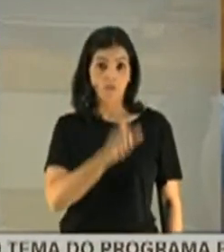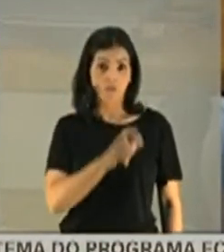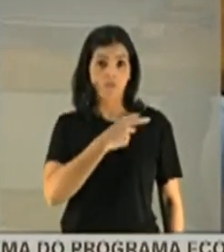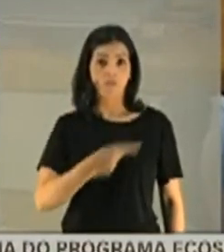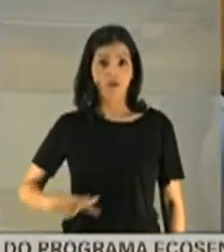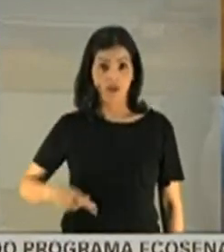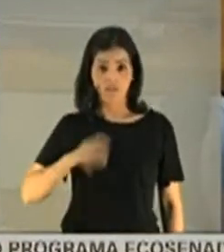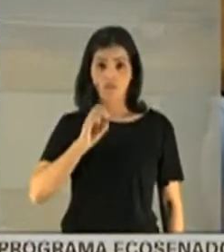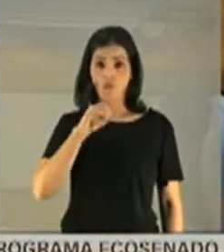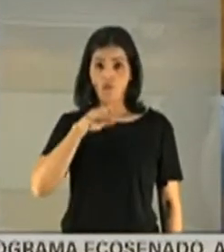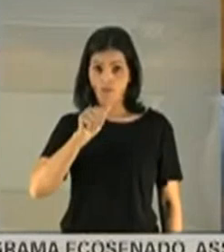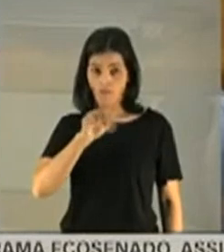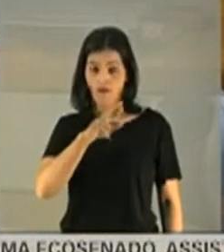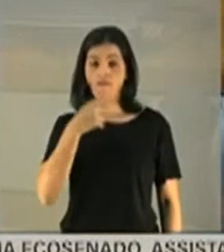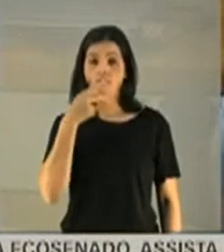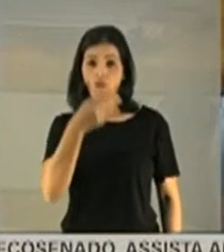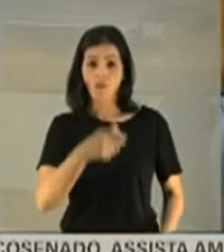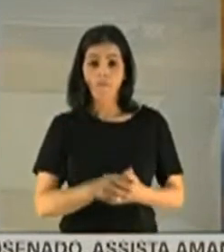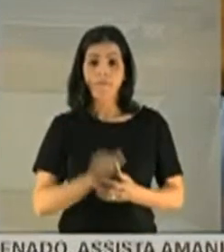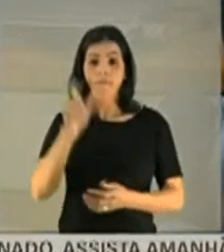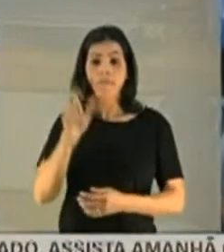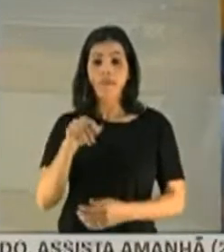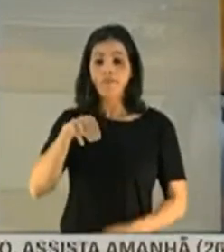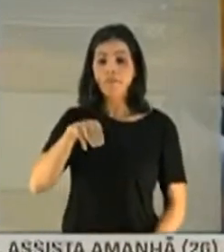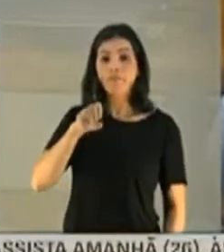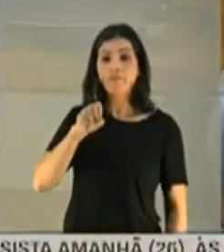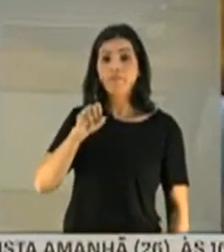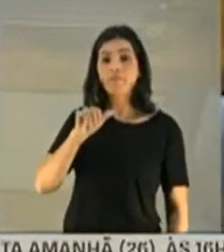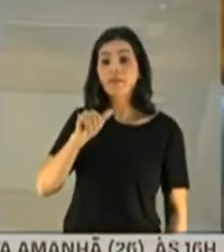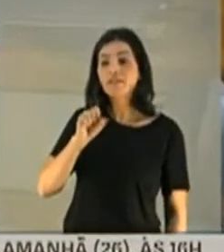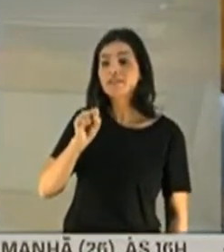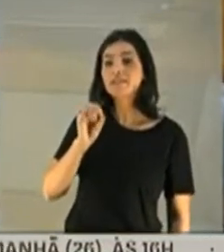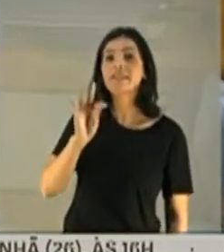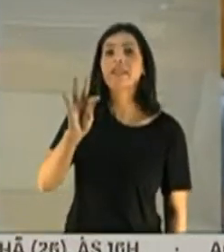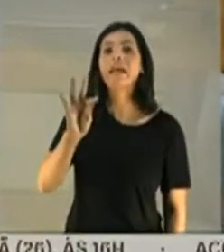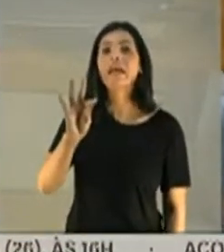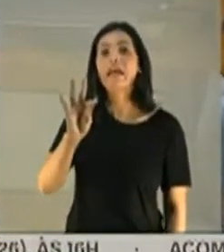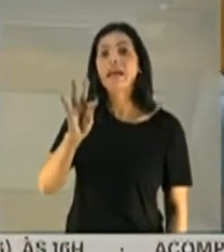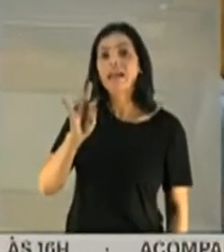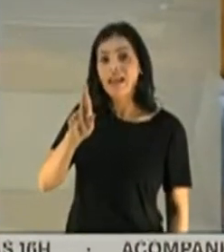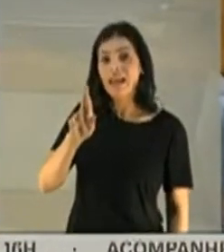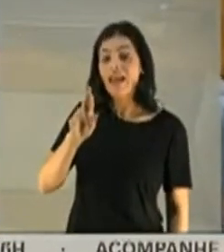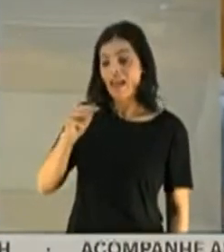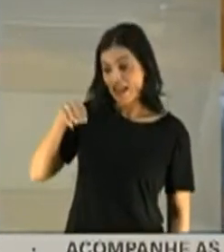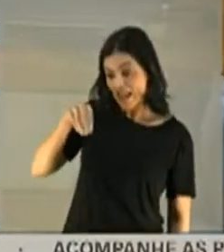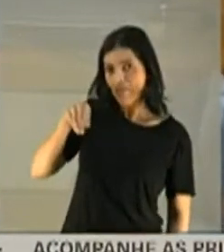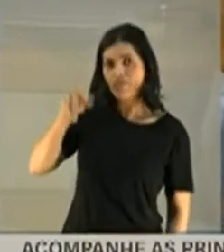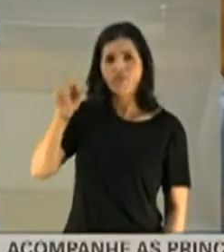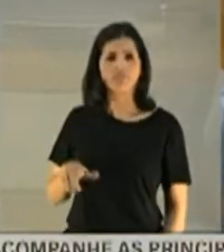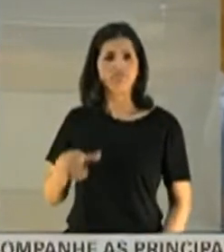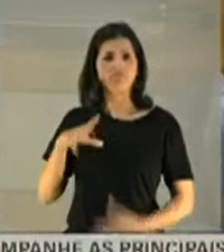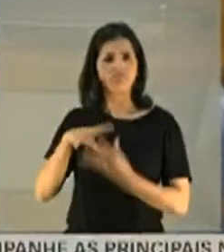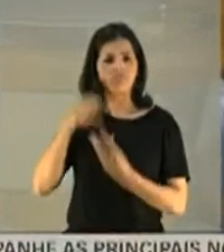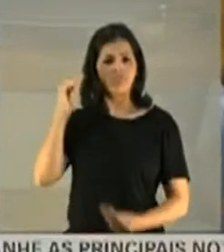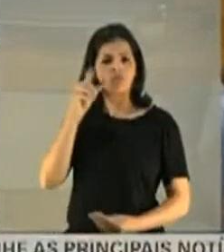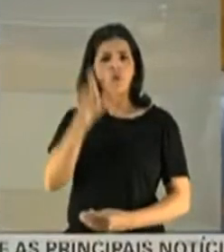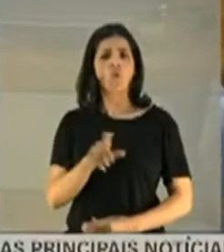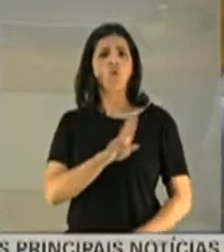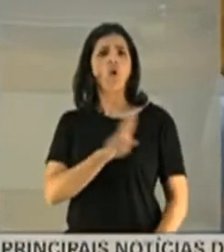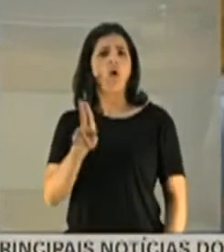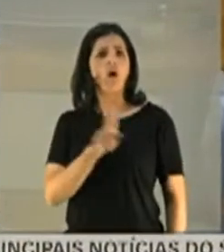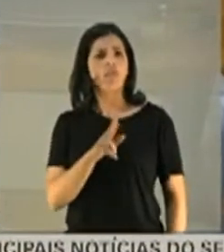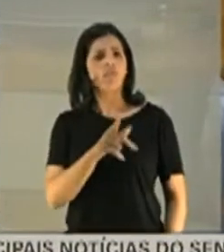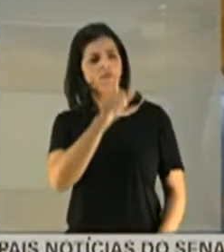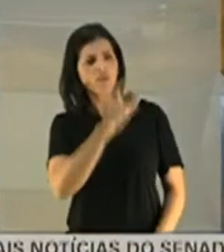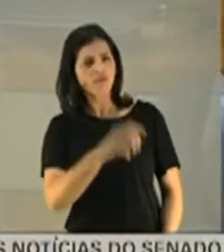Omar Aziz falou, esse Mr. M, que a gente não conseguiu extrair do senhor, é muito estranho